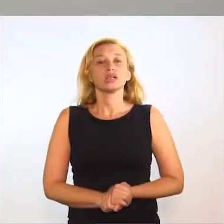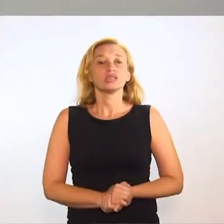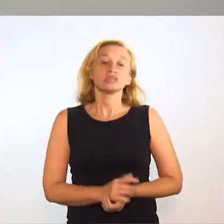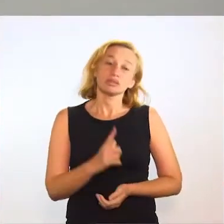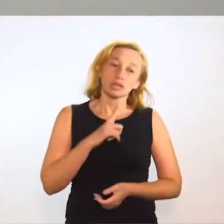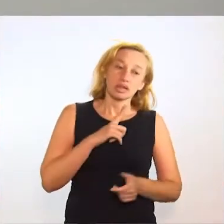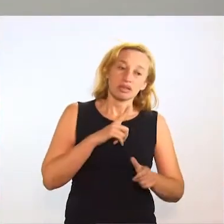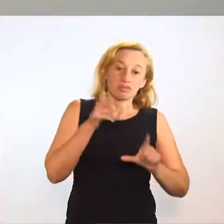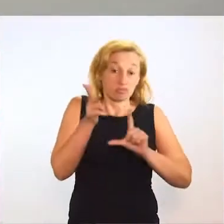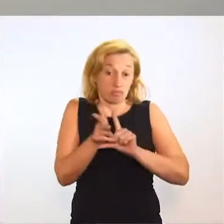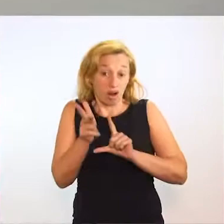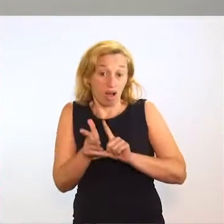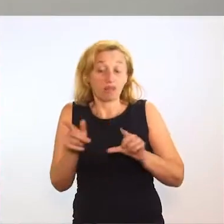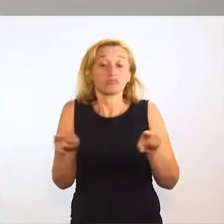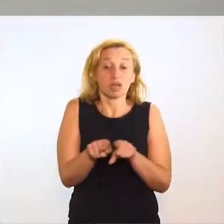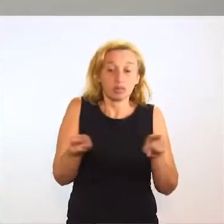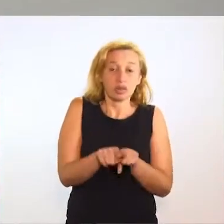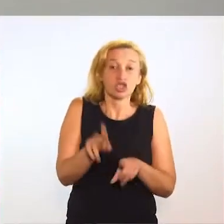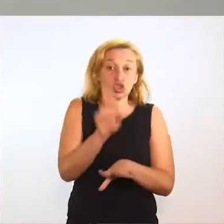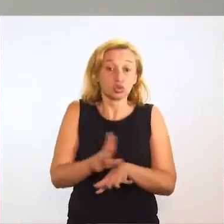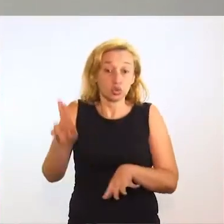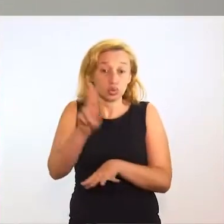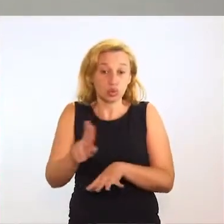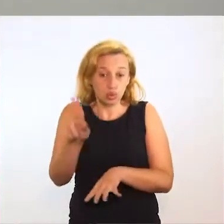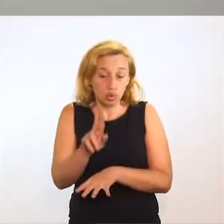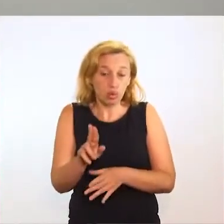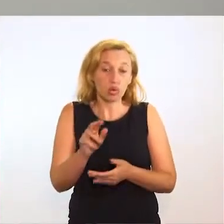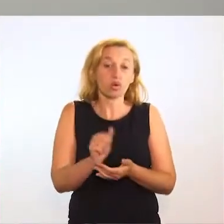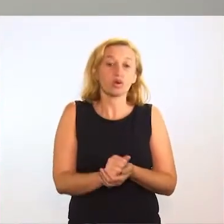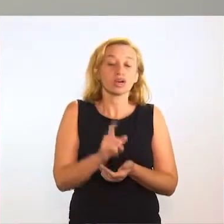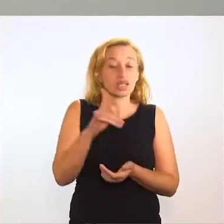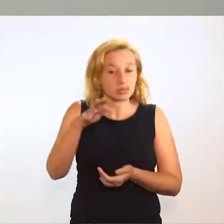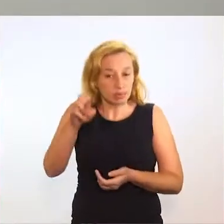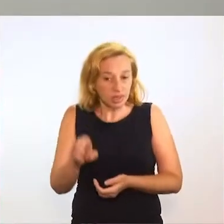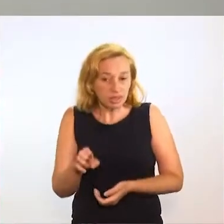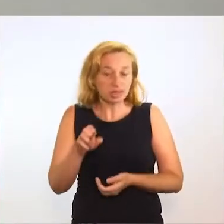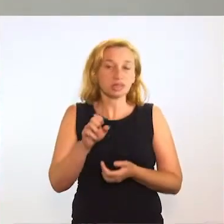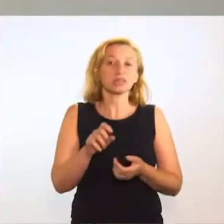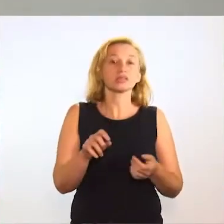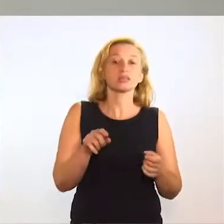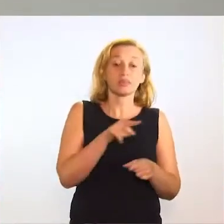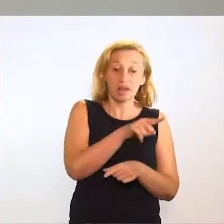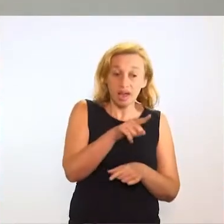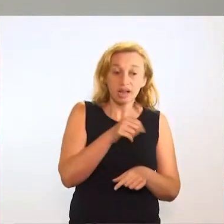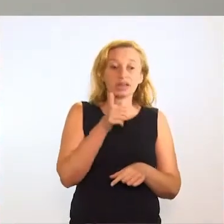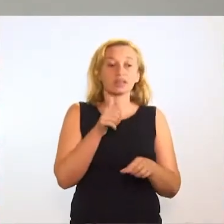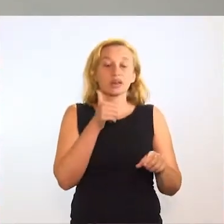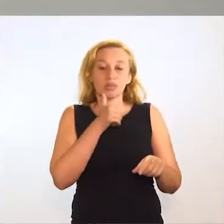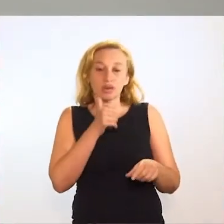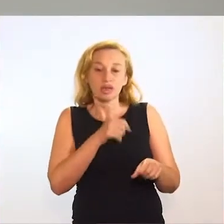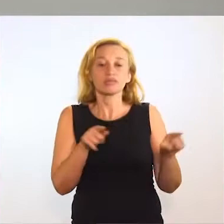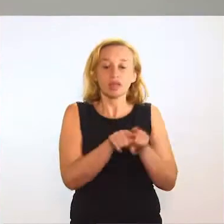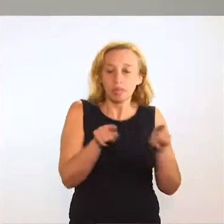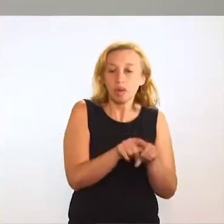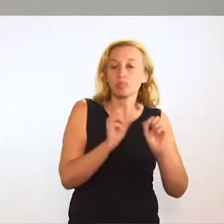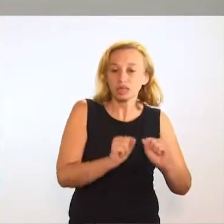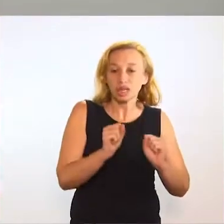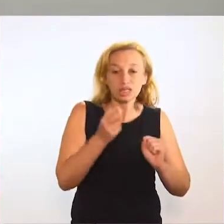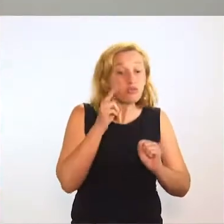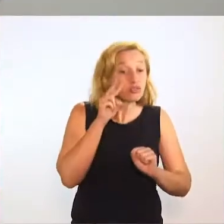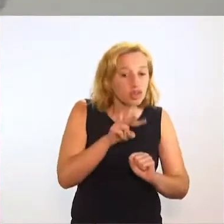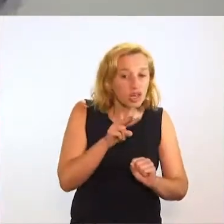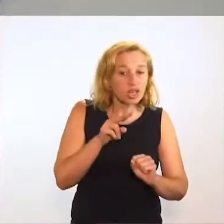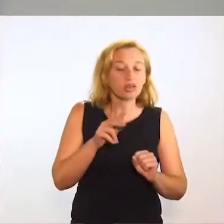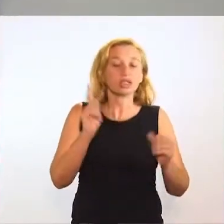né? Então, vieram as lives, e também a gente utilizou isso também, assistindo as lives da Aspland, assistindo outras lives também, para que elas pudessem também